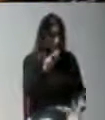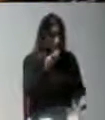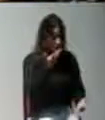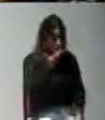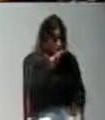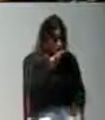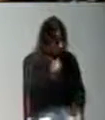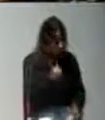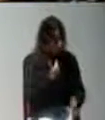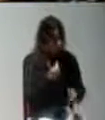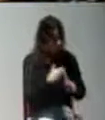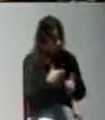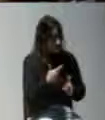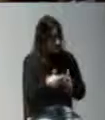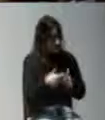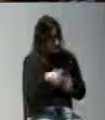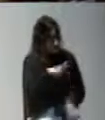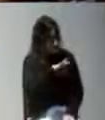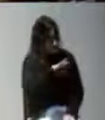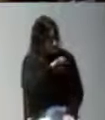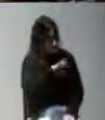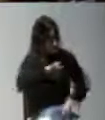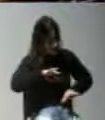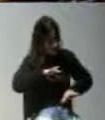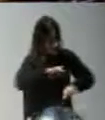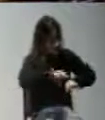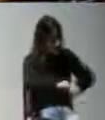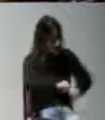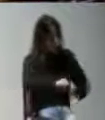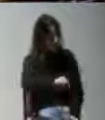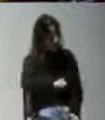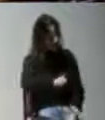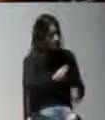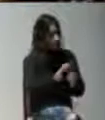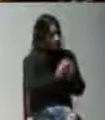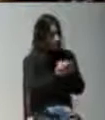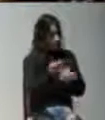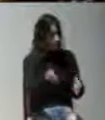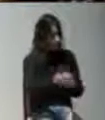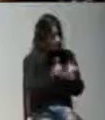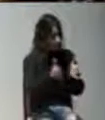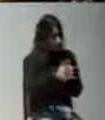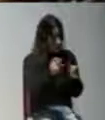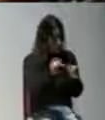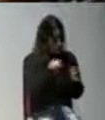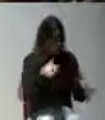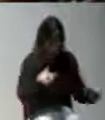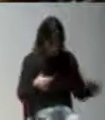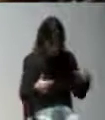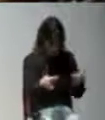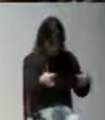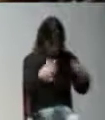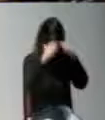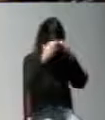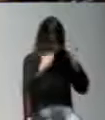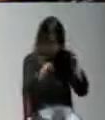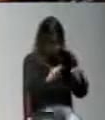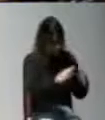baixa, transformando guerra, sem respeitar as mulheres, o direito